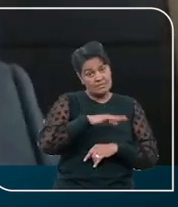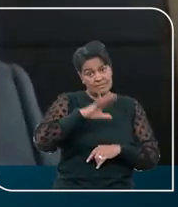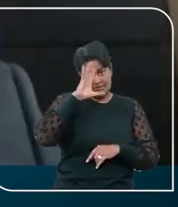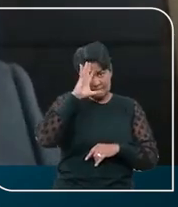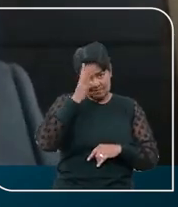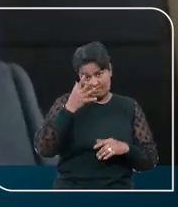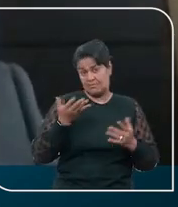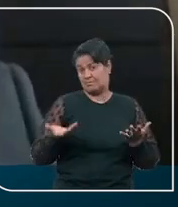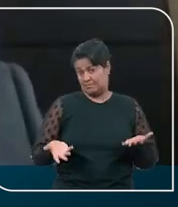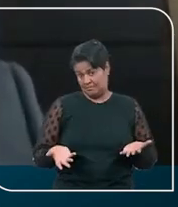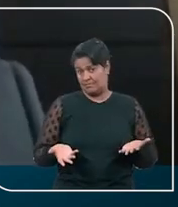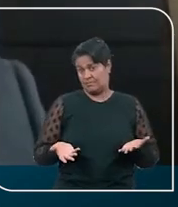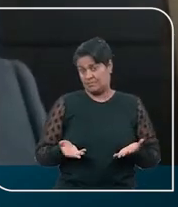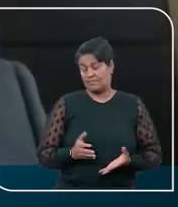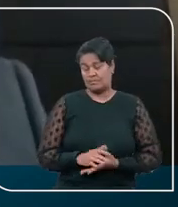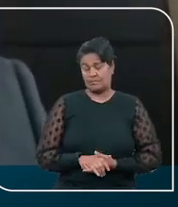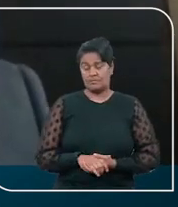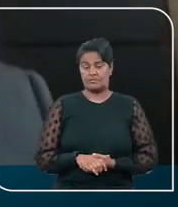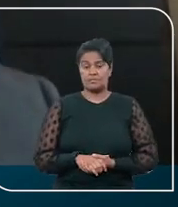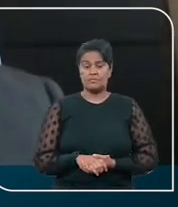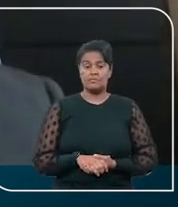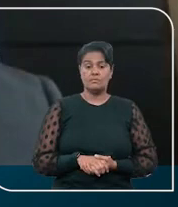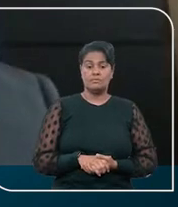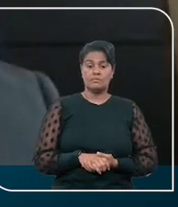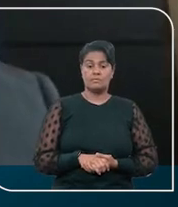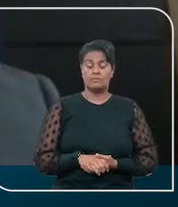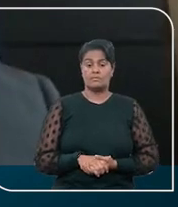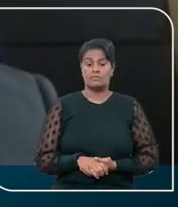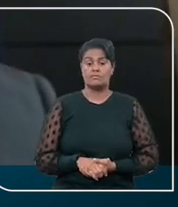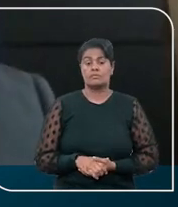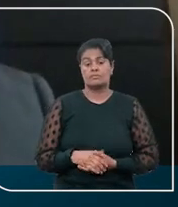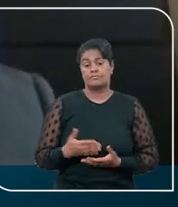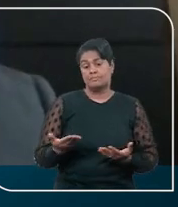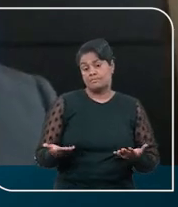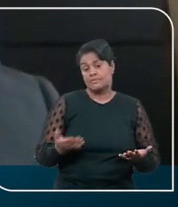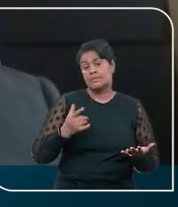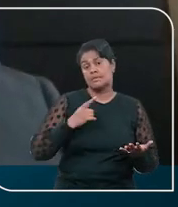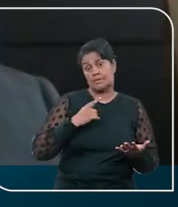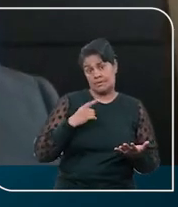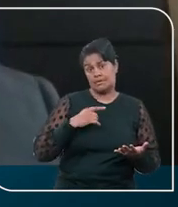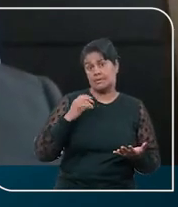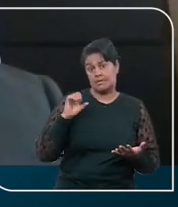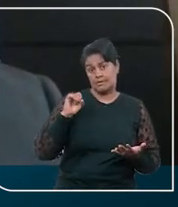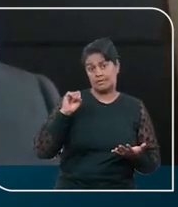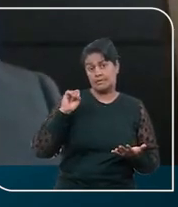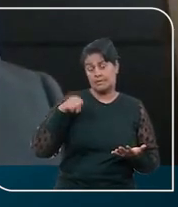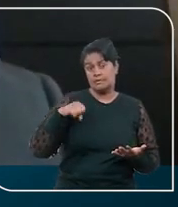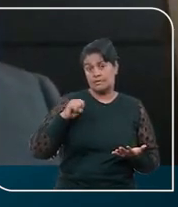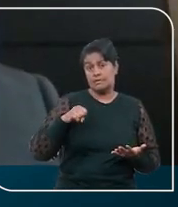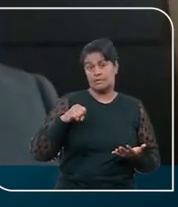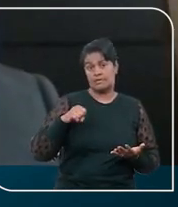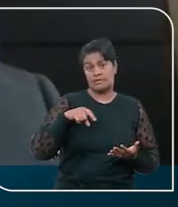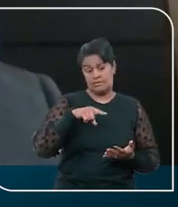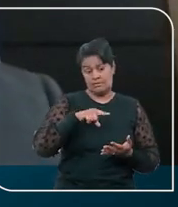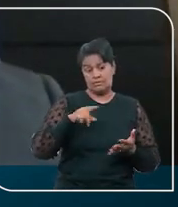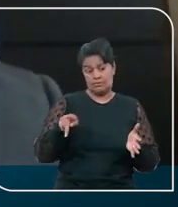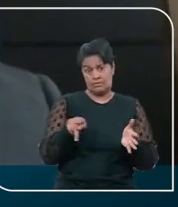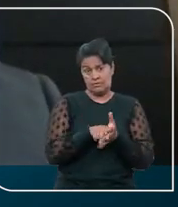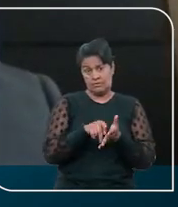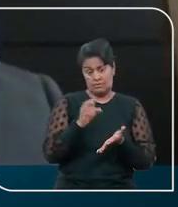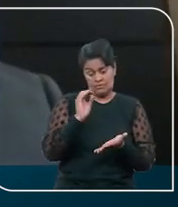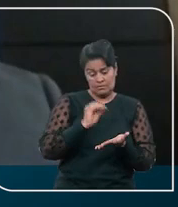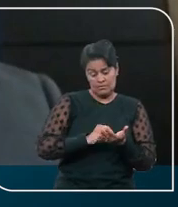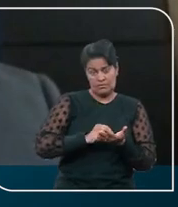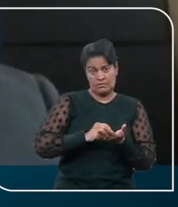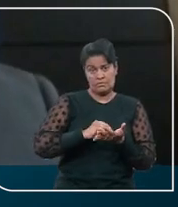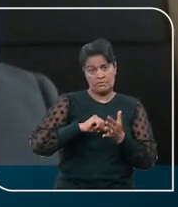normalmente acontece. Tá? Então, existe essa vedação justamente para proteger